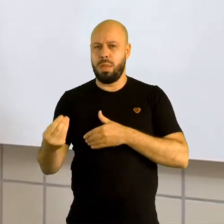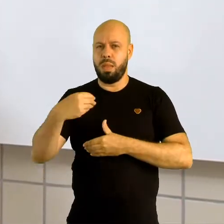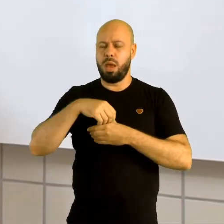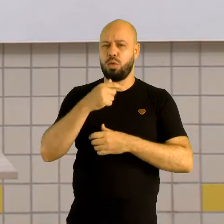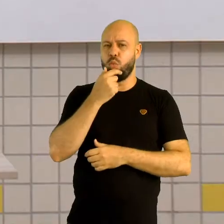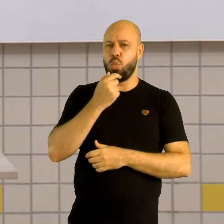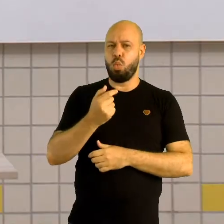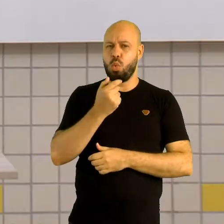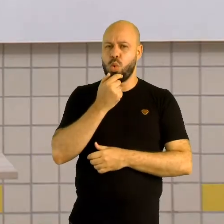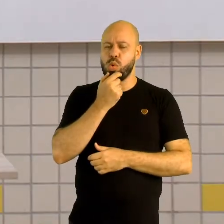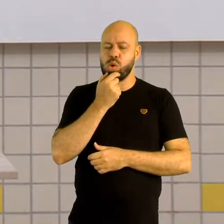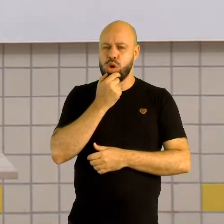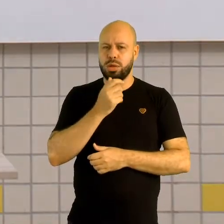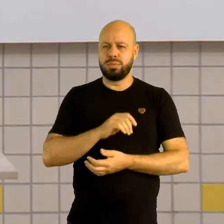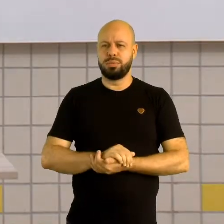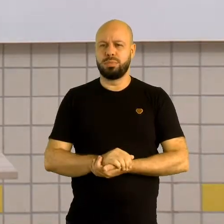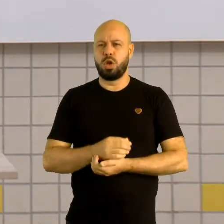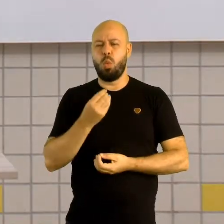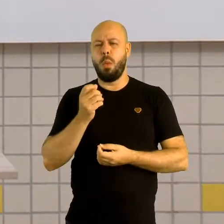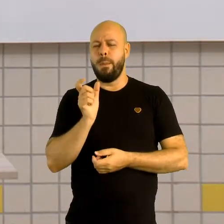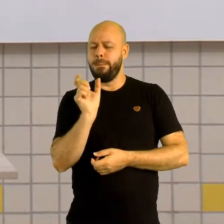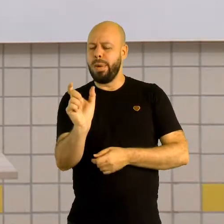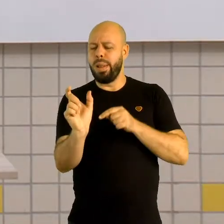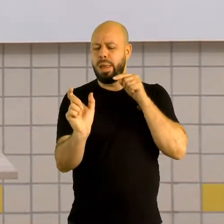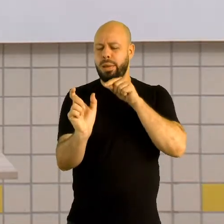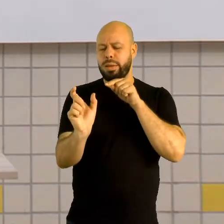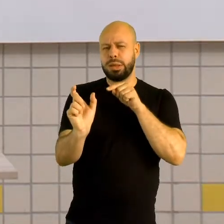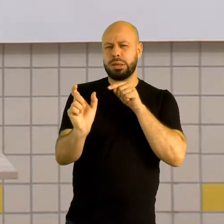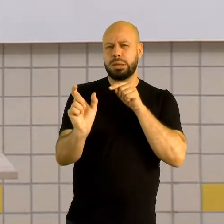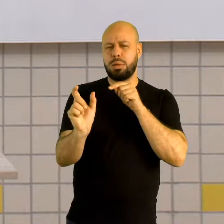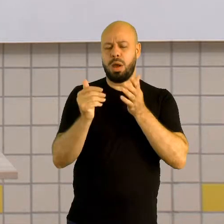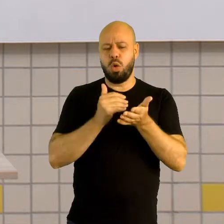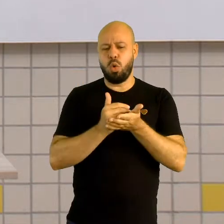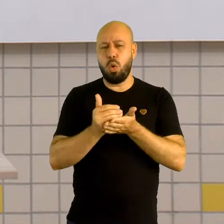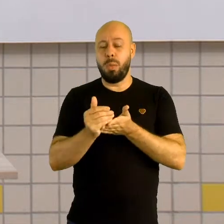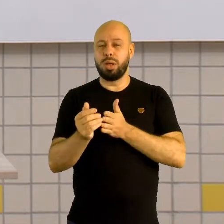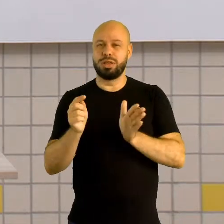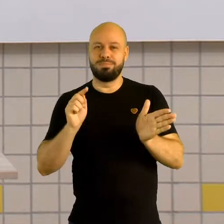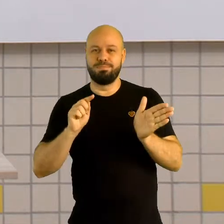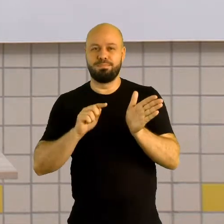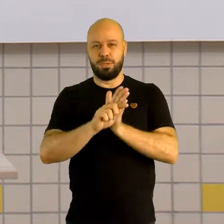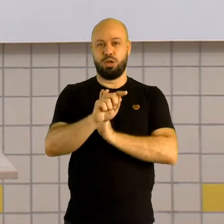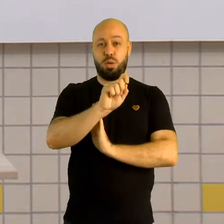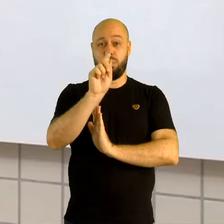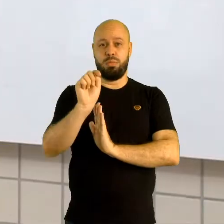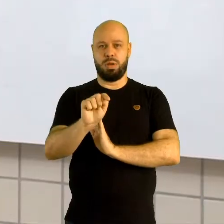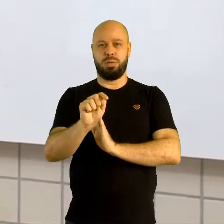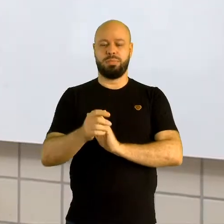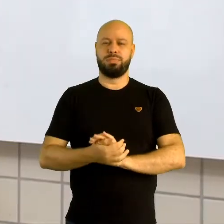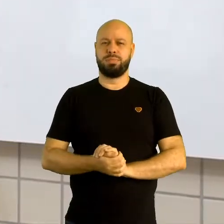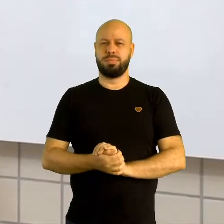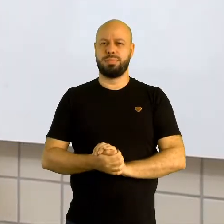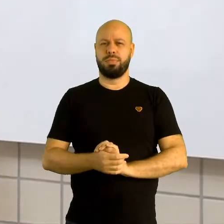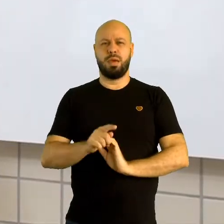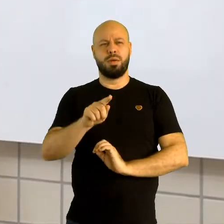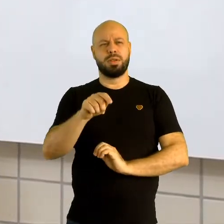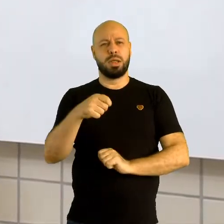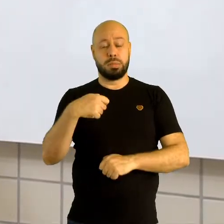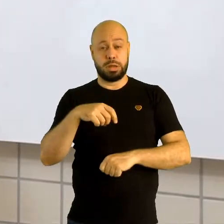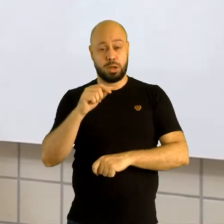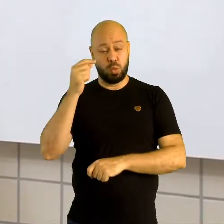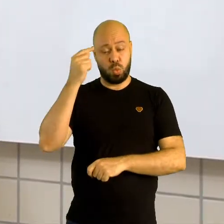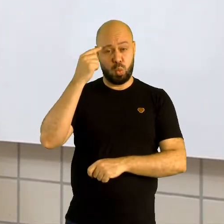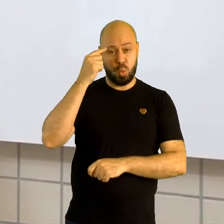inglesa. Isso mesmo, são as palavras que começam fazendo pergunta e você deve, no